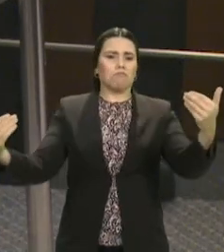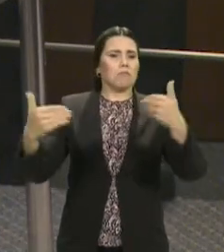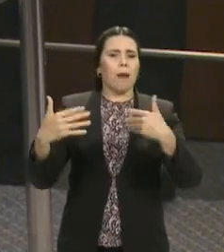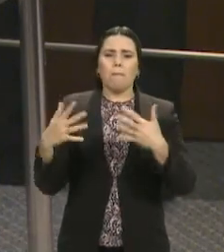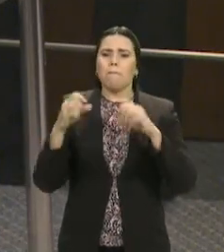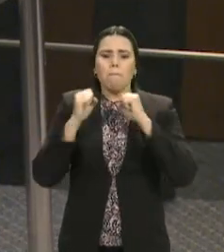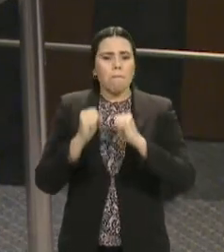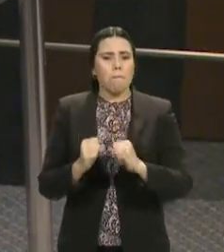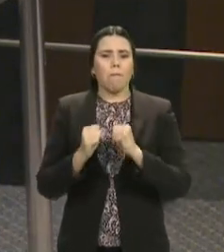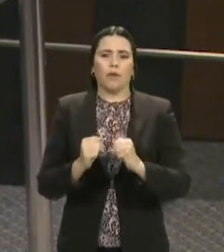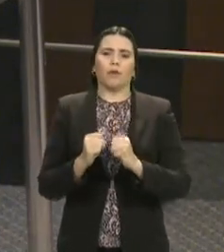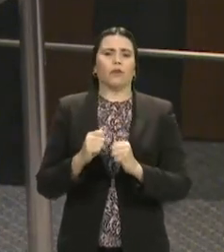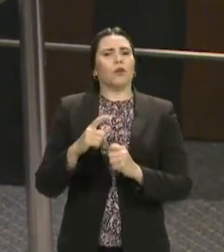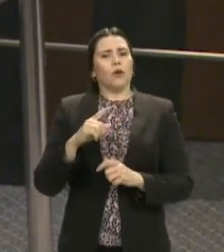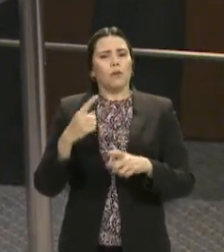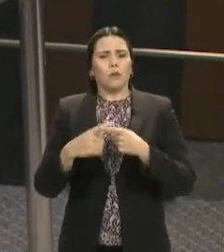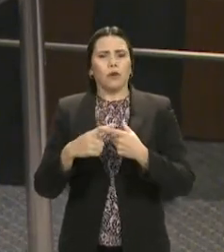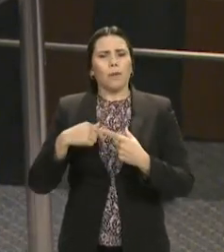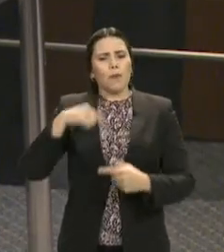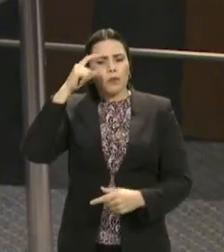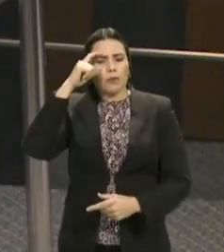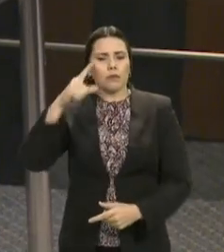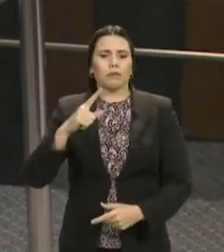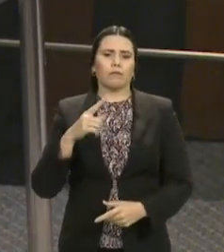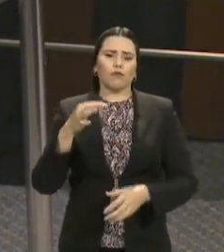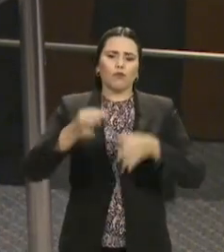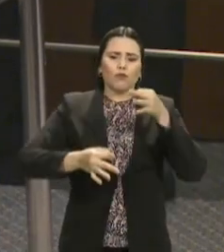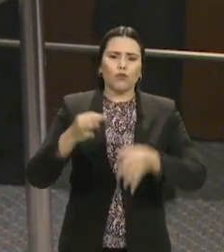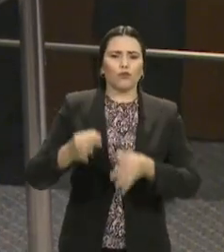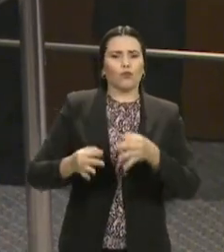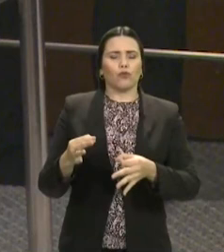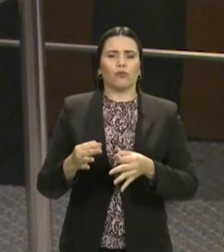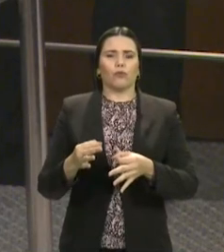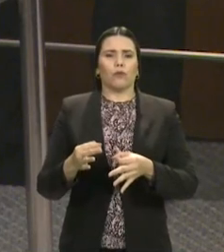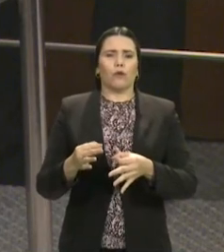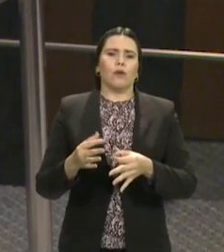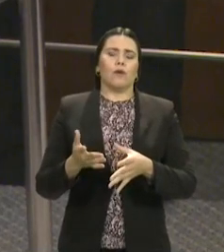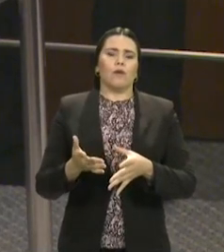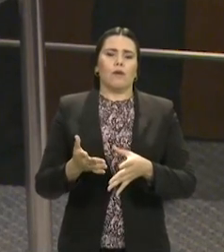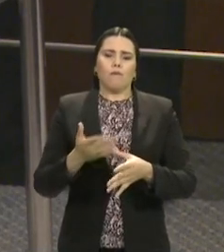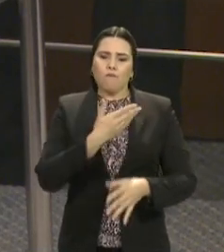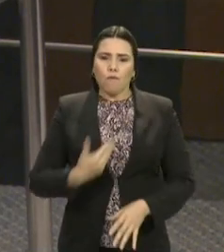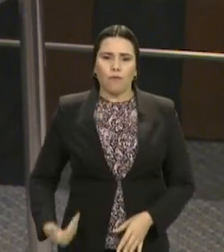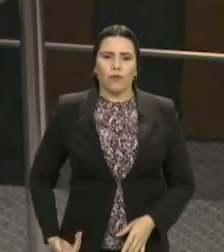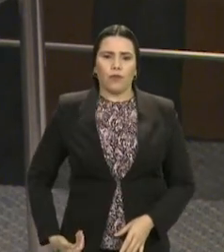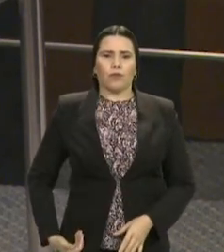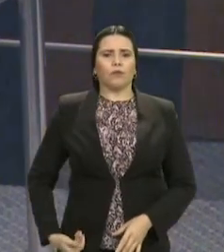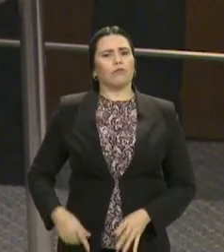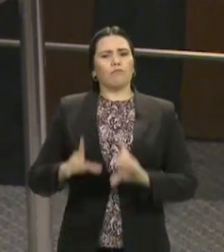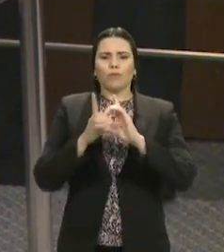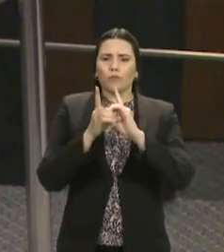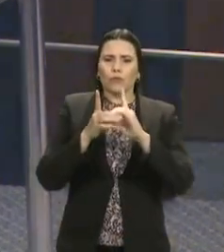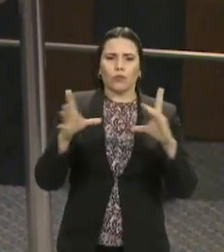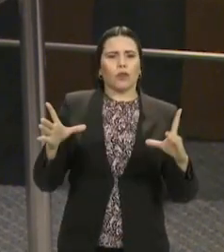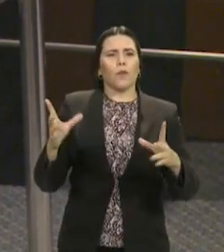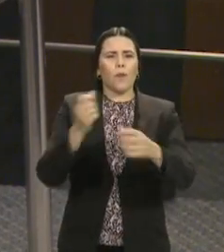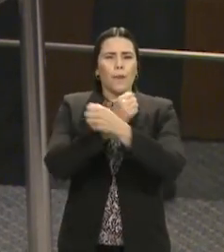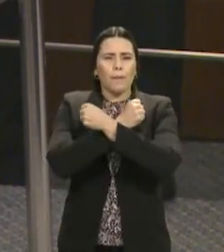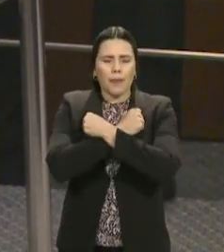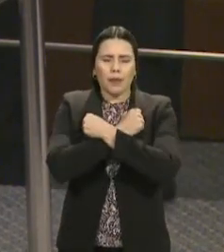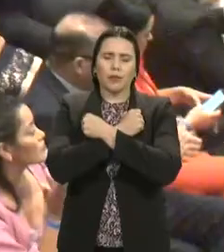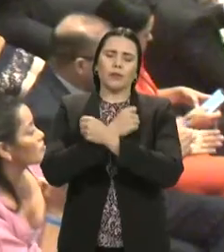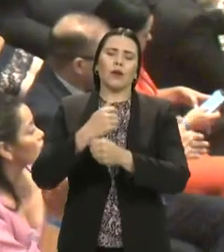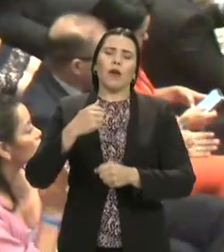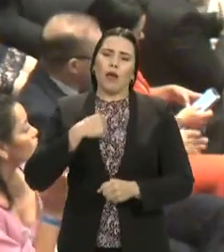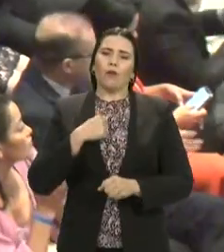governo justo, solidário e de mais oportunidade para todos. Não tenha dúvida, será um governo bem democrático. Um grande abraço, conto com vocês.